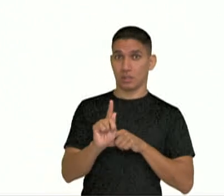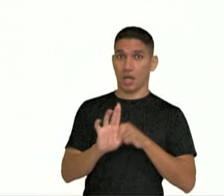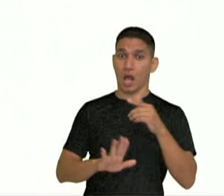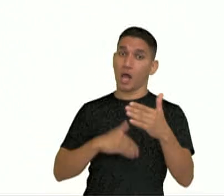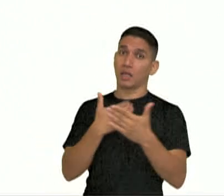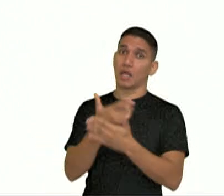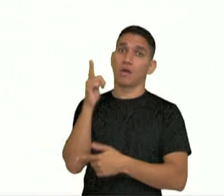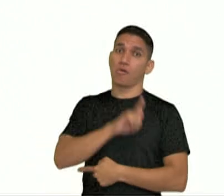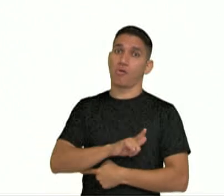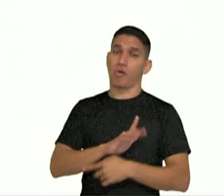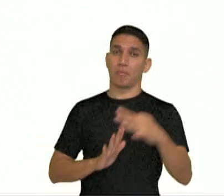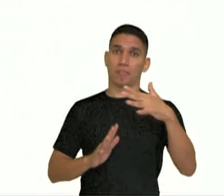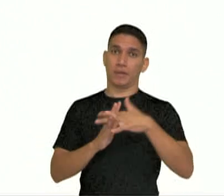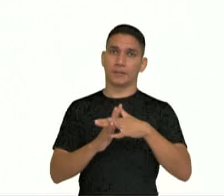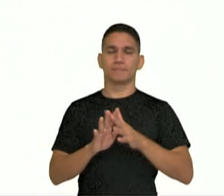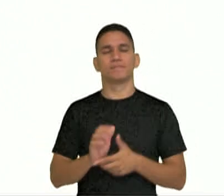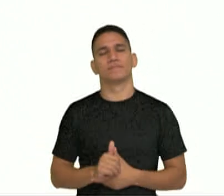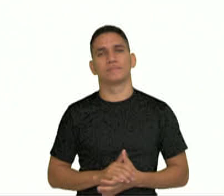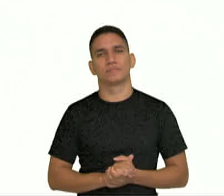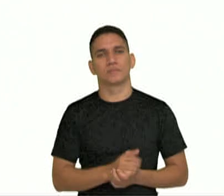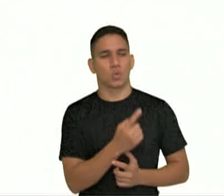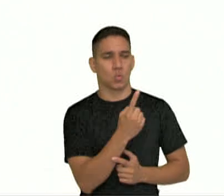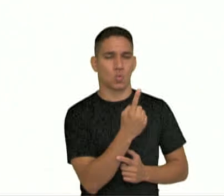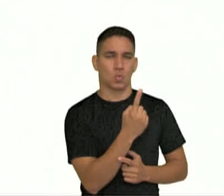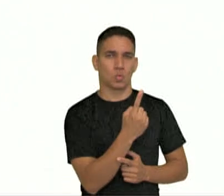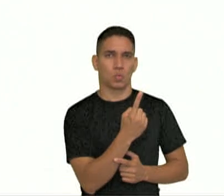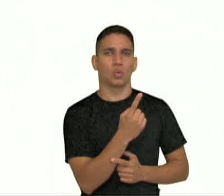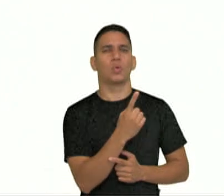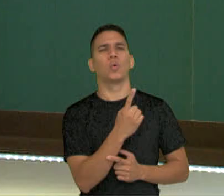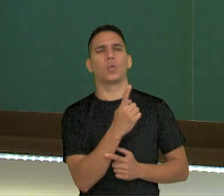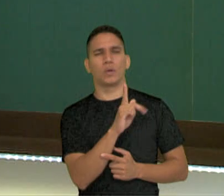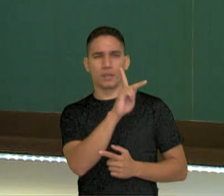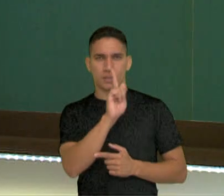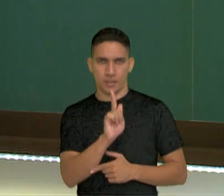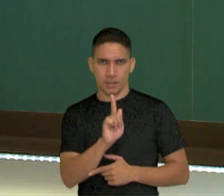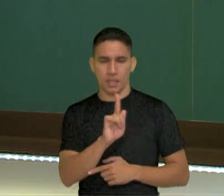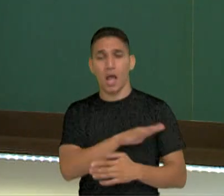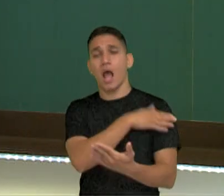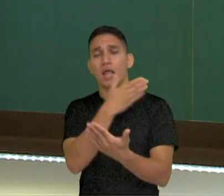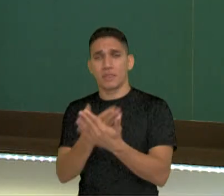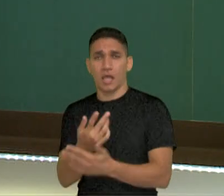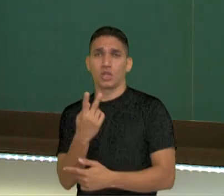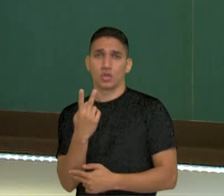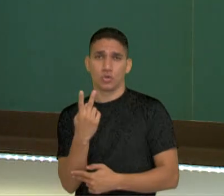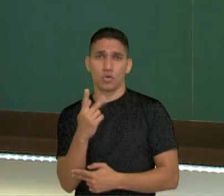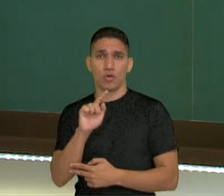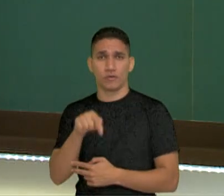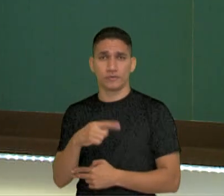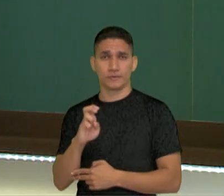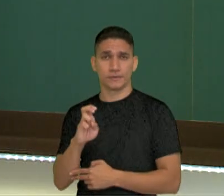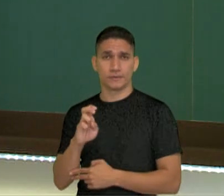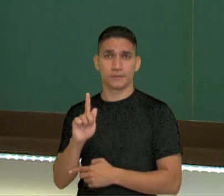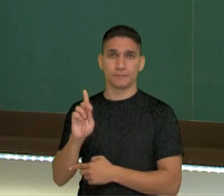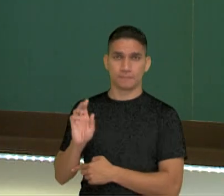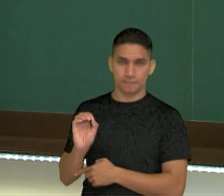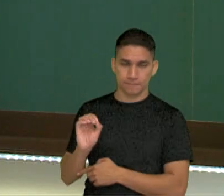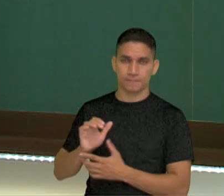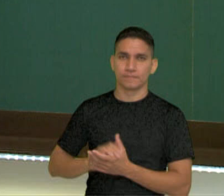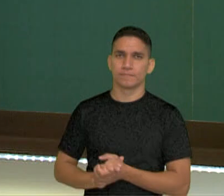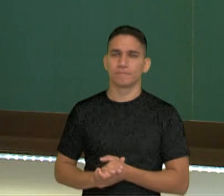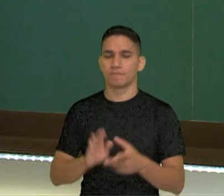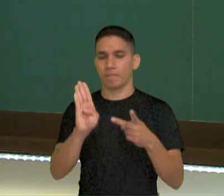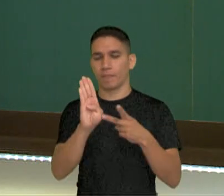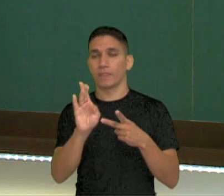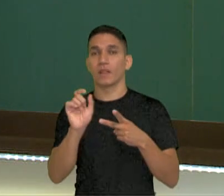máximo. Então aqui, ó, 1 kg, 1 kg 250, 1 kg meio e assim por diante até chegar em 2,5 kg, tá? Letra